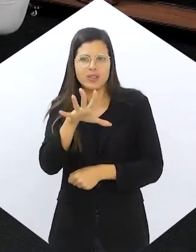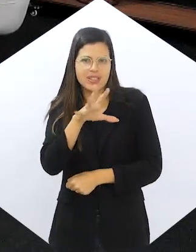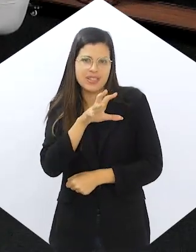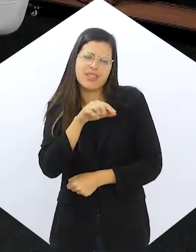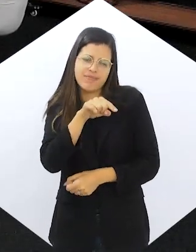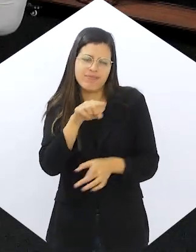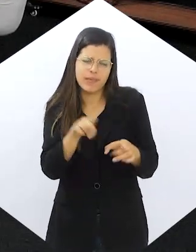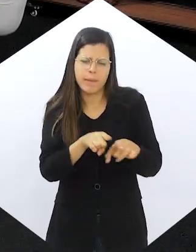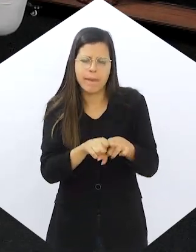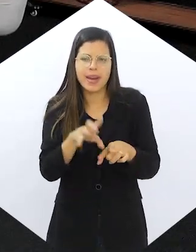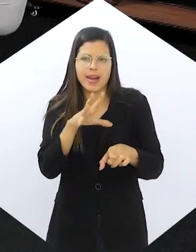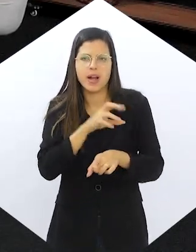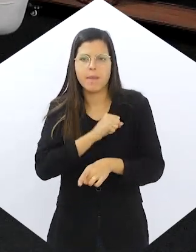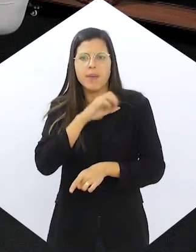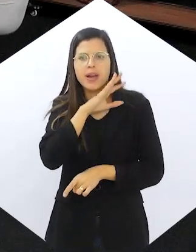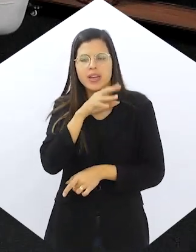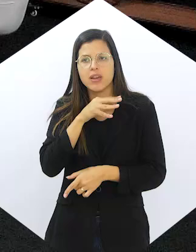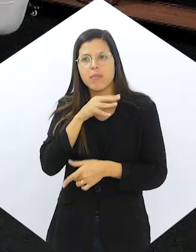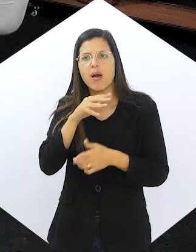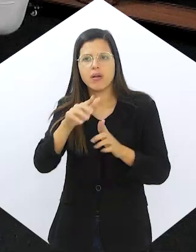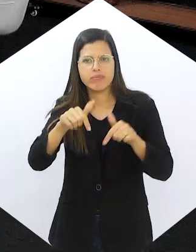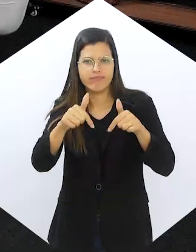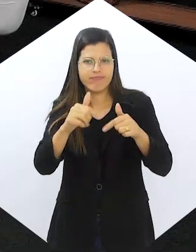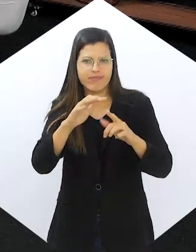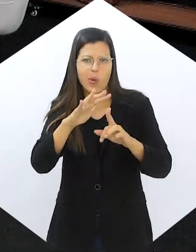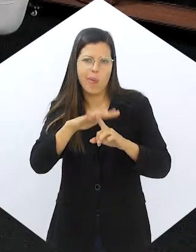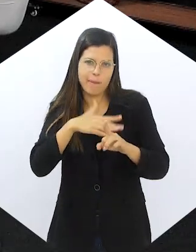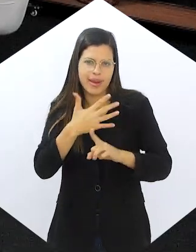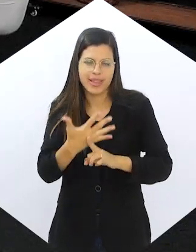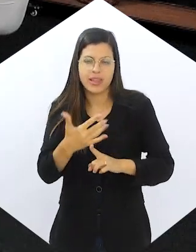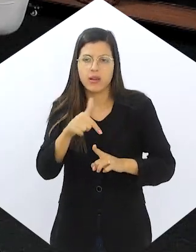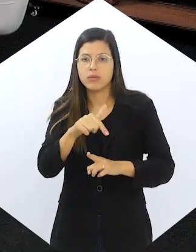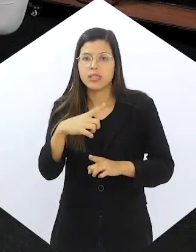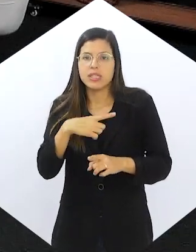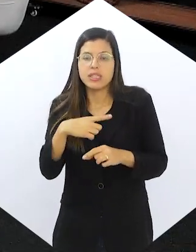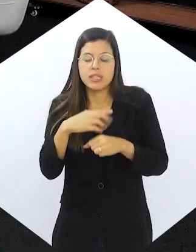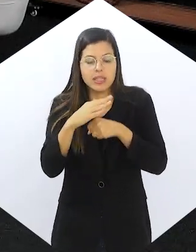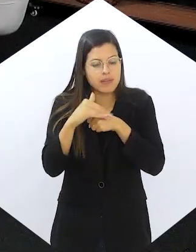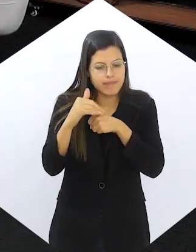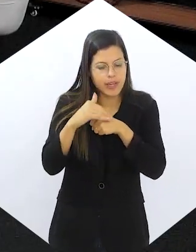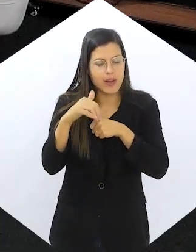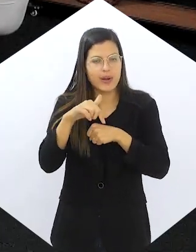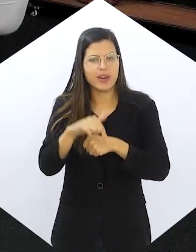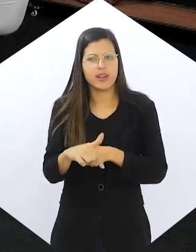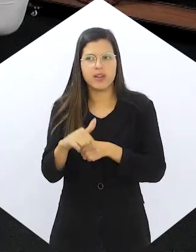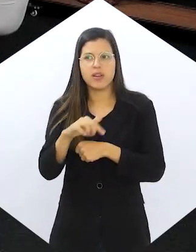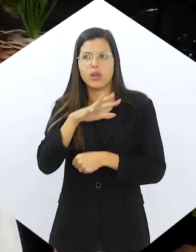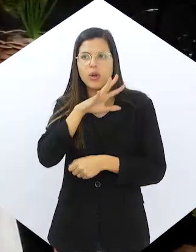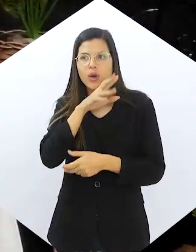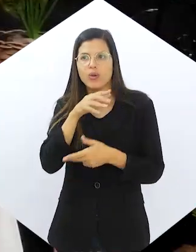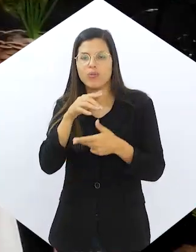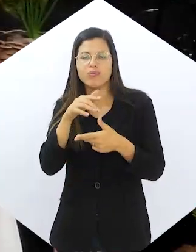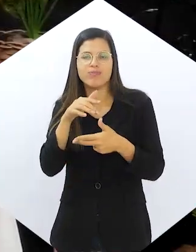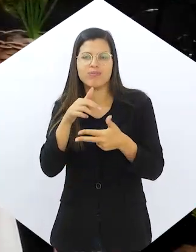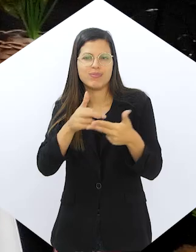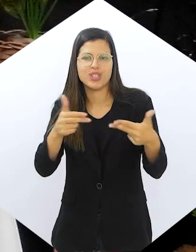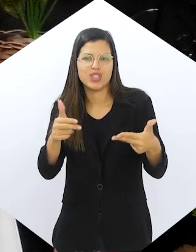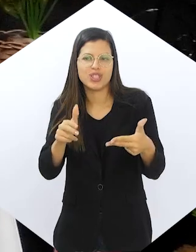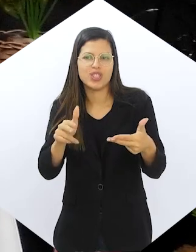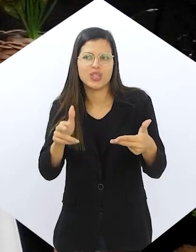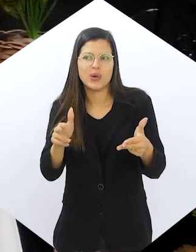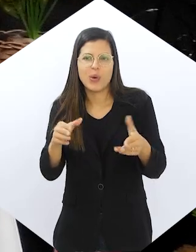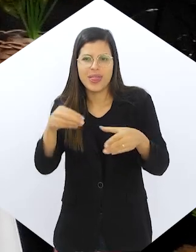animal também, você é ativista ambiental. Então, você tem aquele apego, você adora aquele bichinho e você coloca ele num